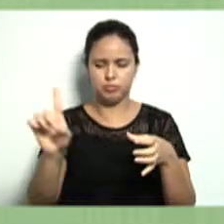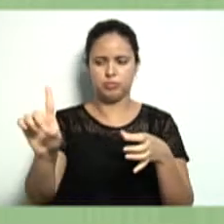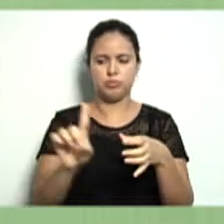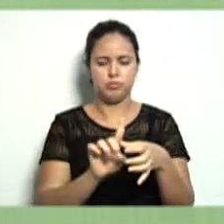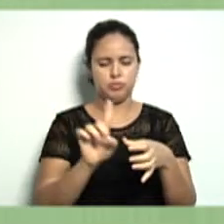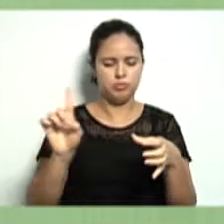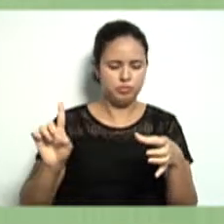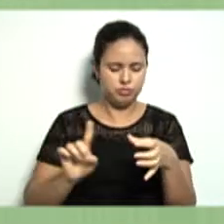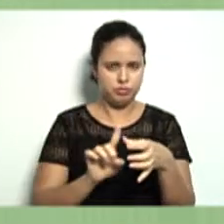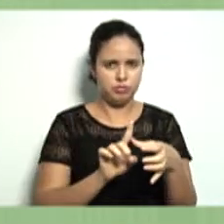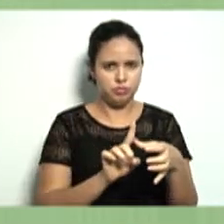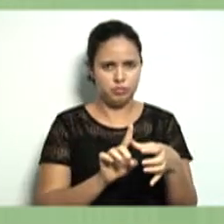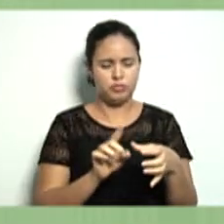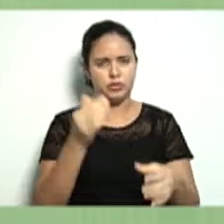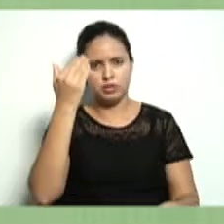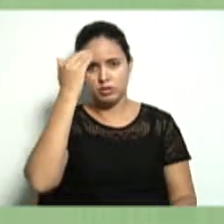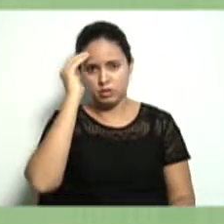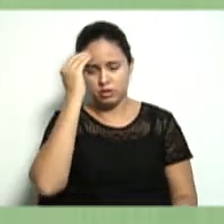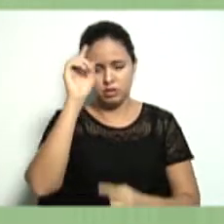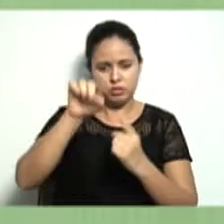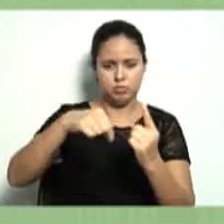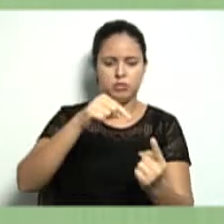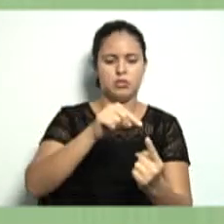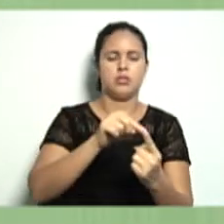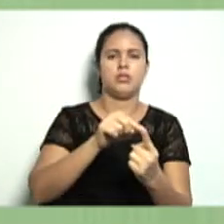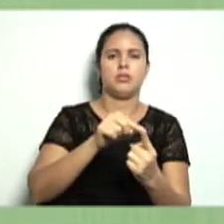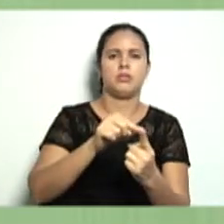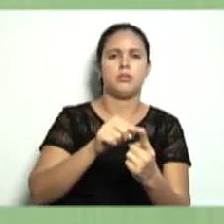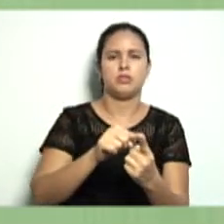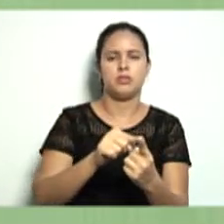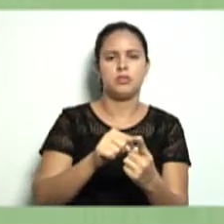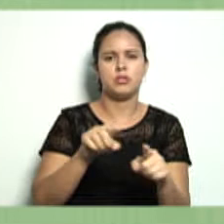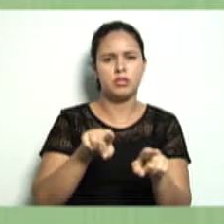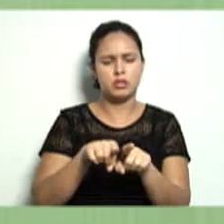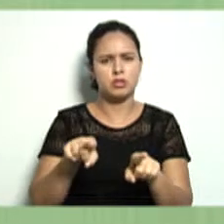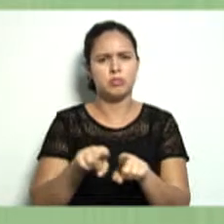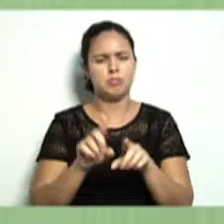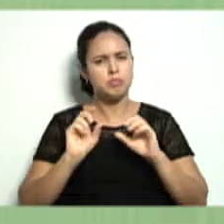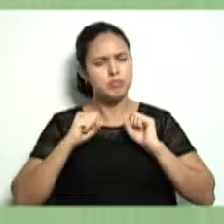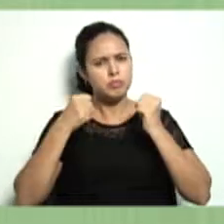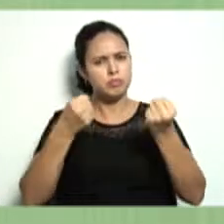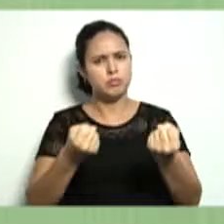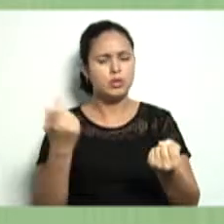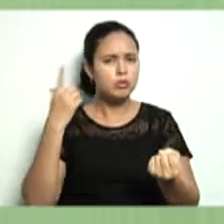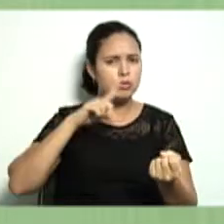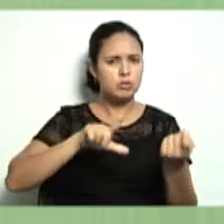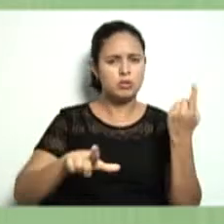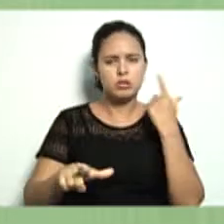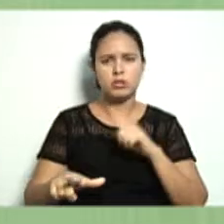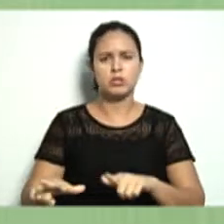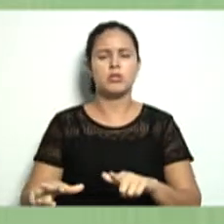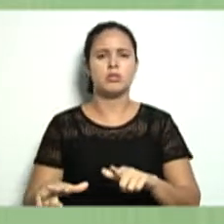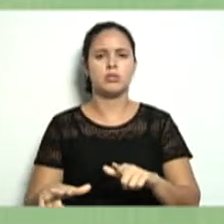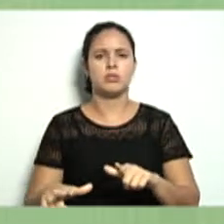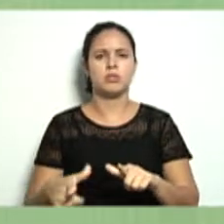que compreendem seus objetivos e estão engajadas em alcançá-los